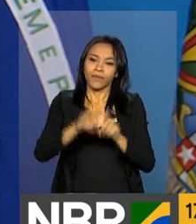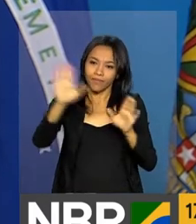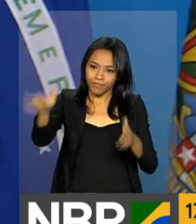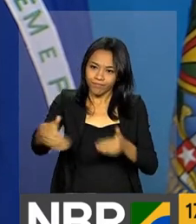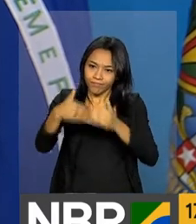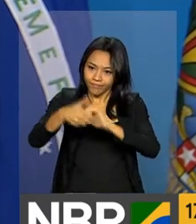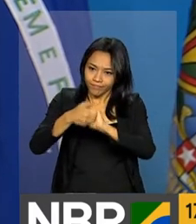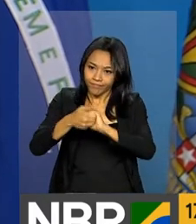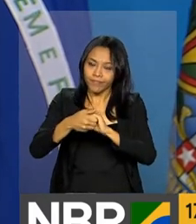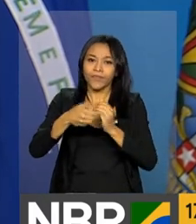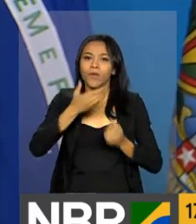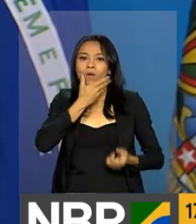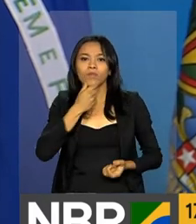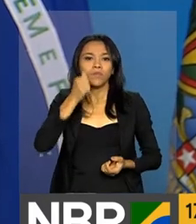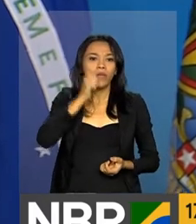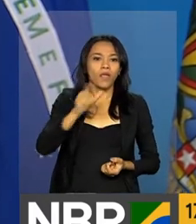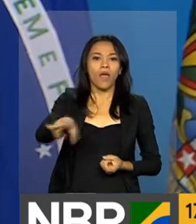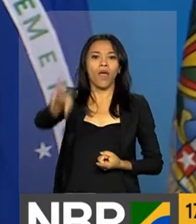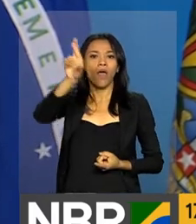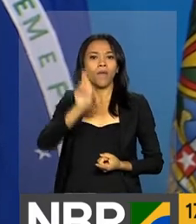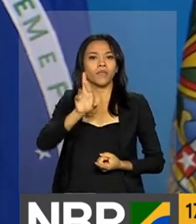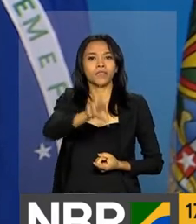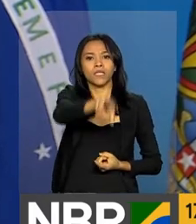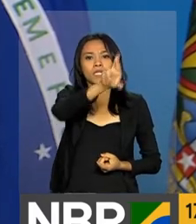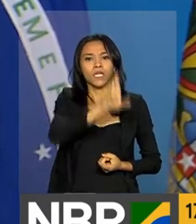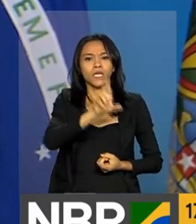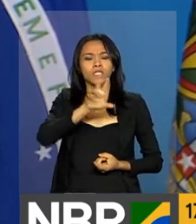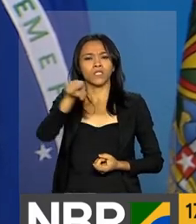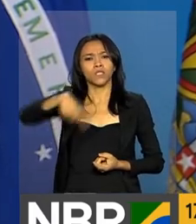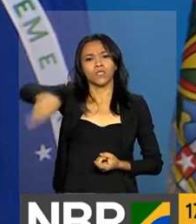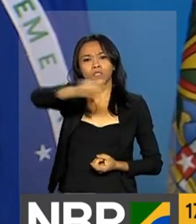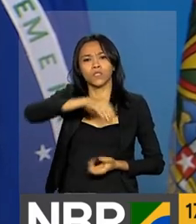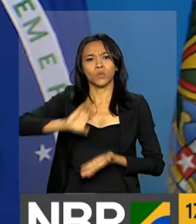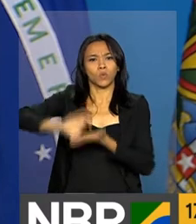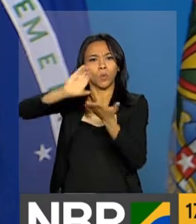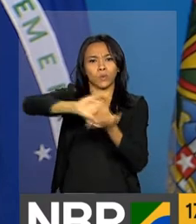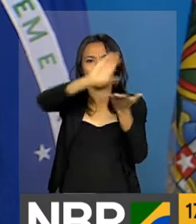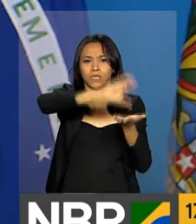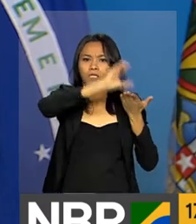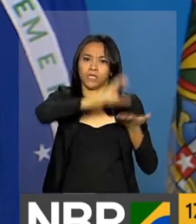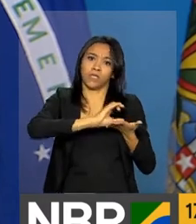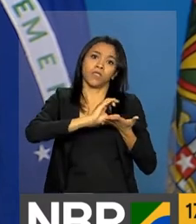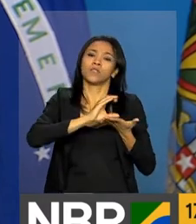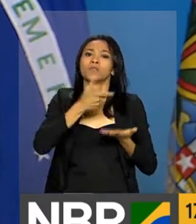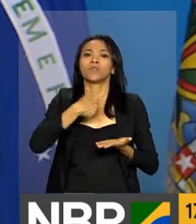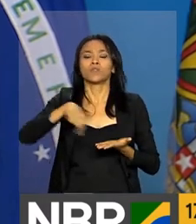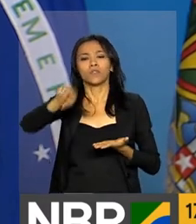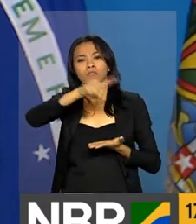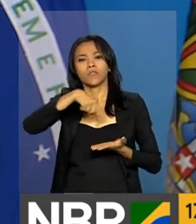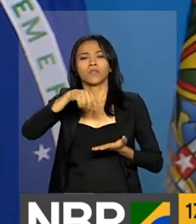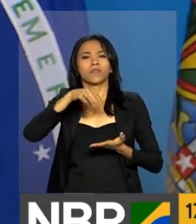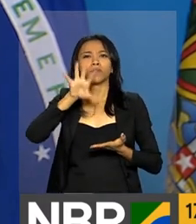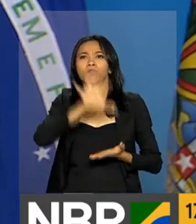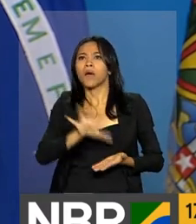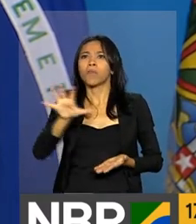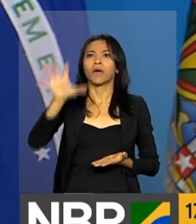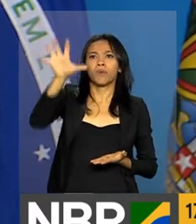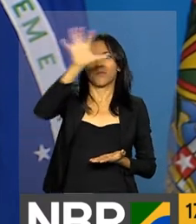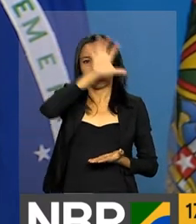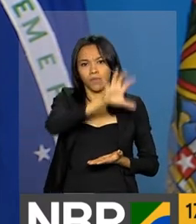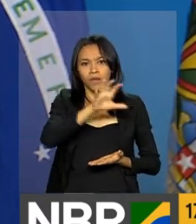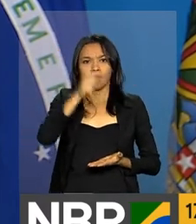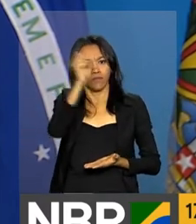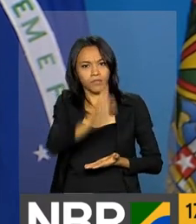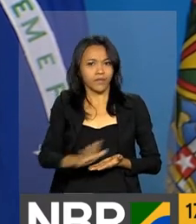e senhores representantes dos conselhos da área da saúde de âmbito nacional e regional que aqui se